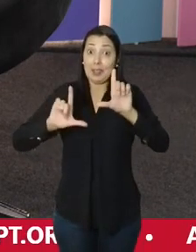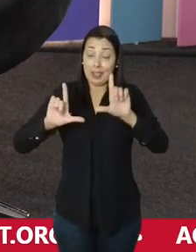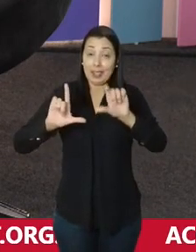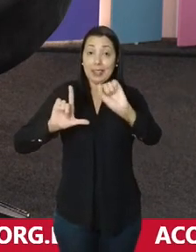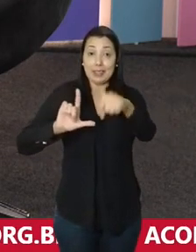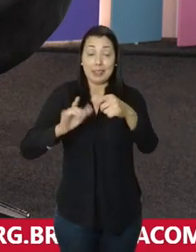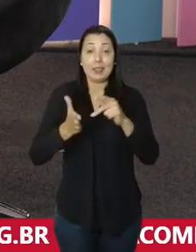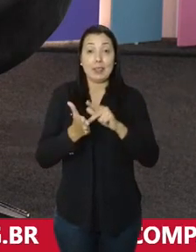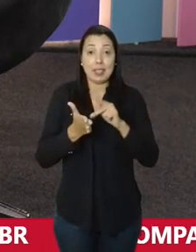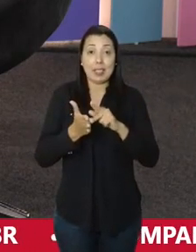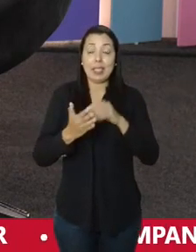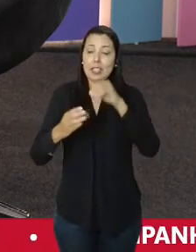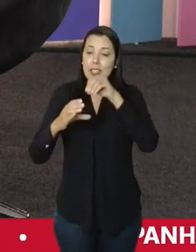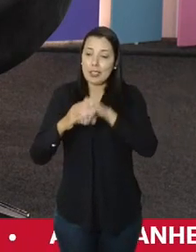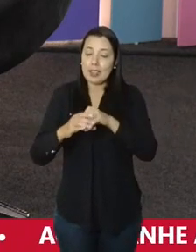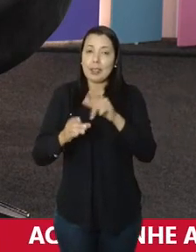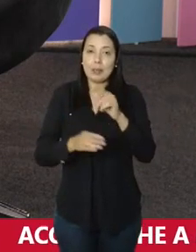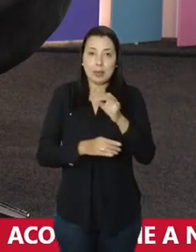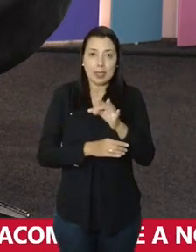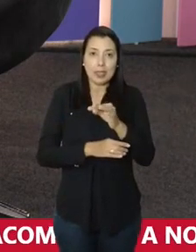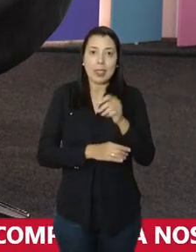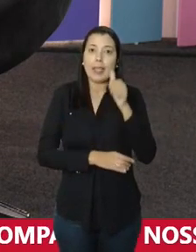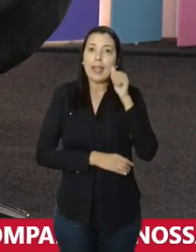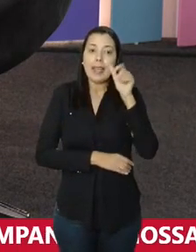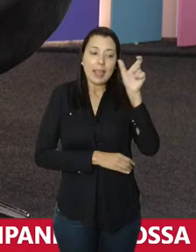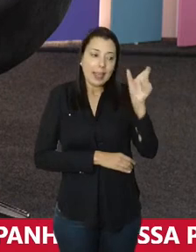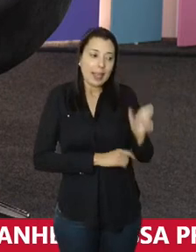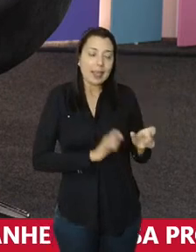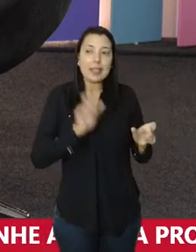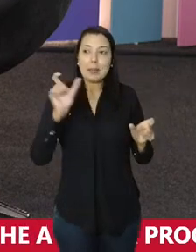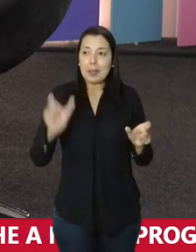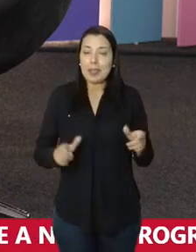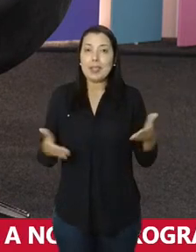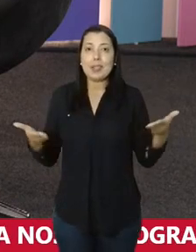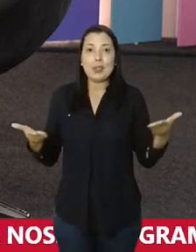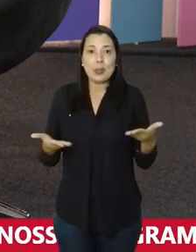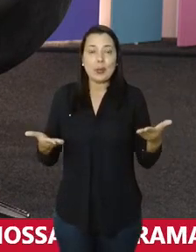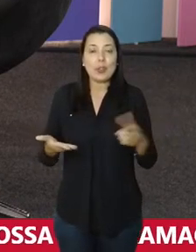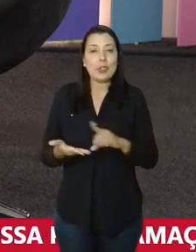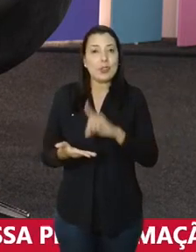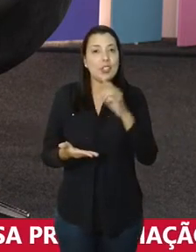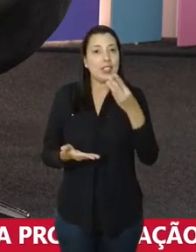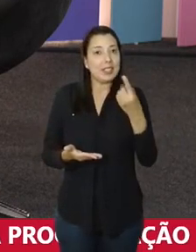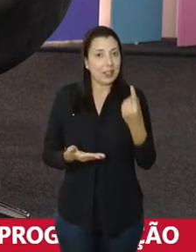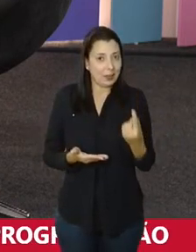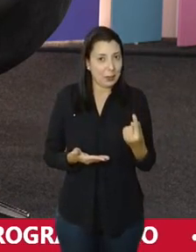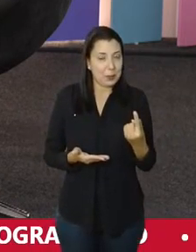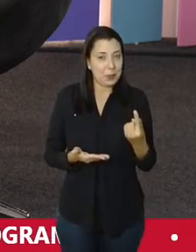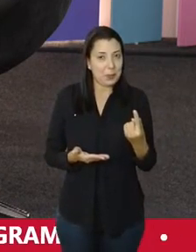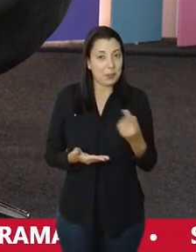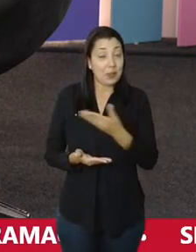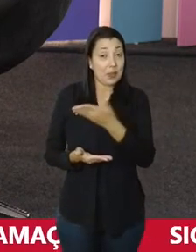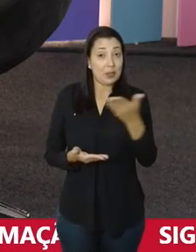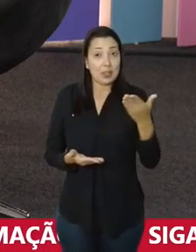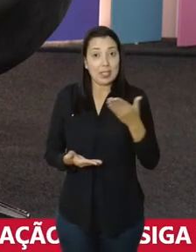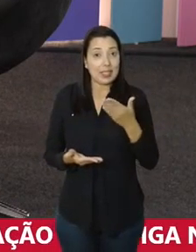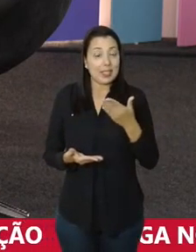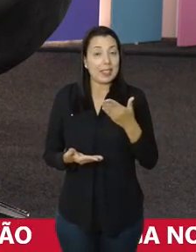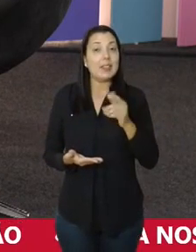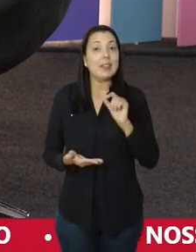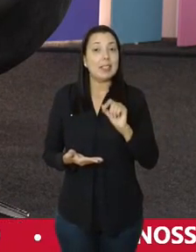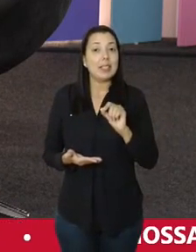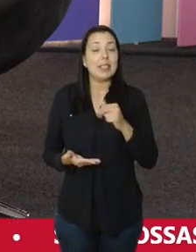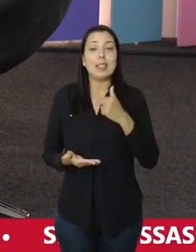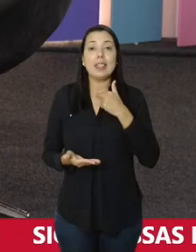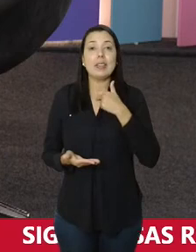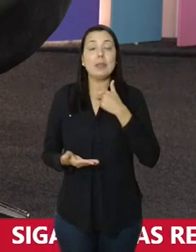televisão dentro do PT, Elas por Elas. E hoje, nesse dia 31, vocês